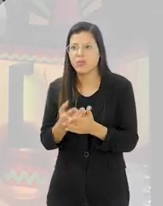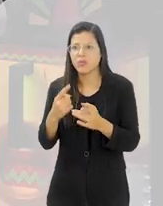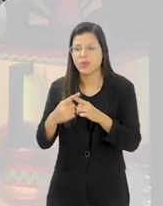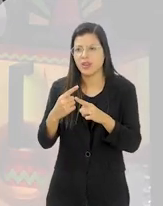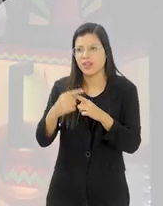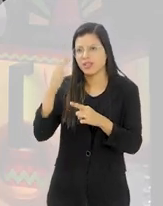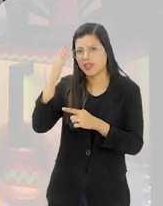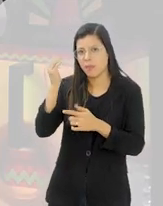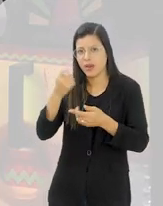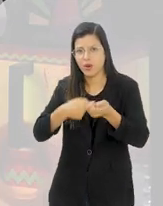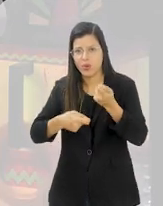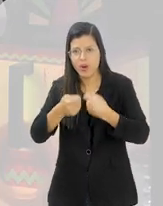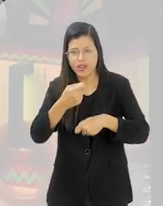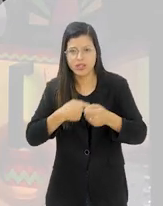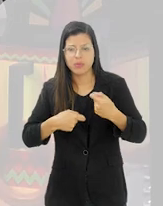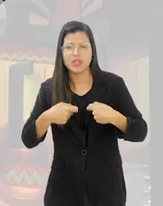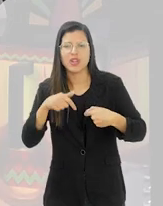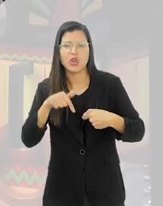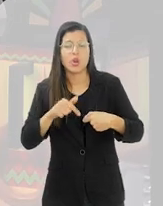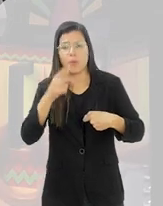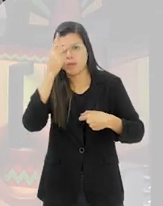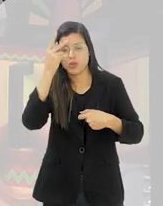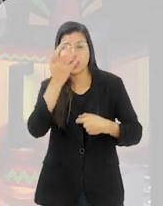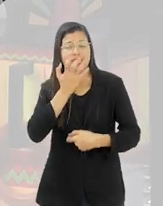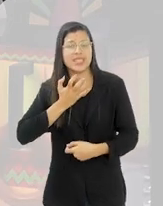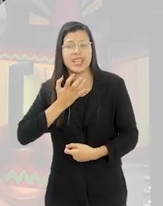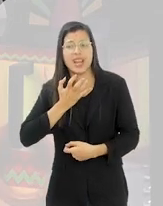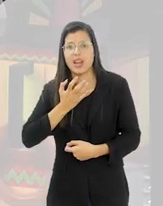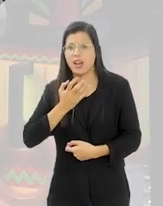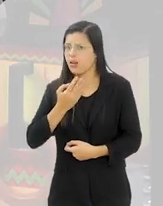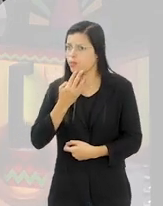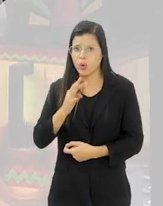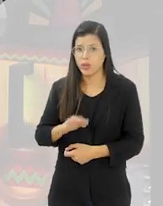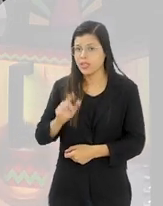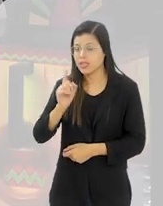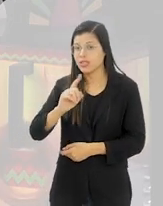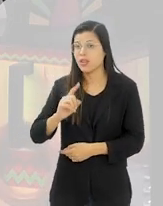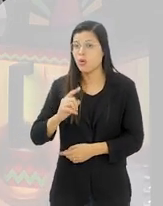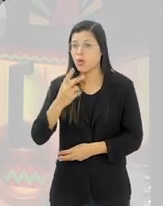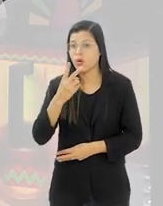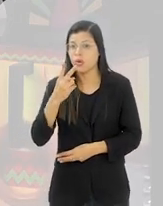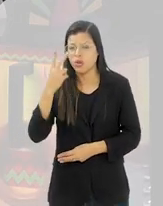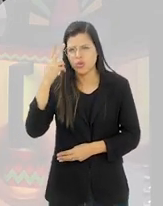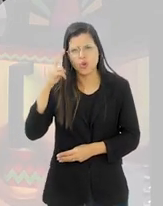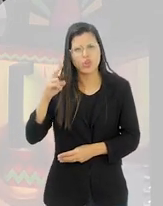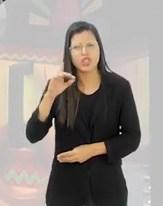homenageado tinha a ver com a vila. Ele sabia que os administradores da vila são pessoas sérias. Ele nem me conhecia. Dois dias antes,